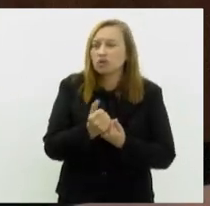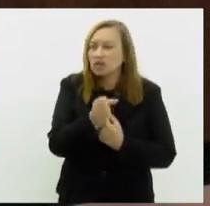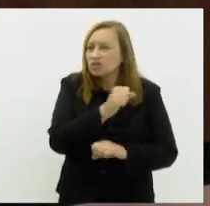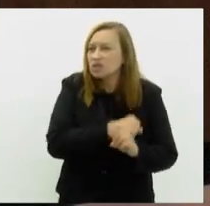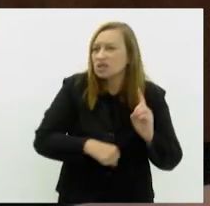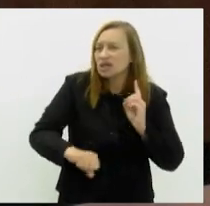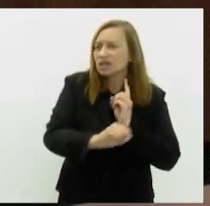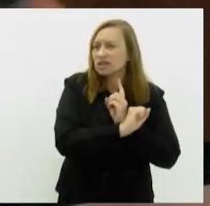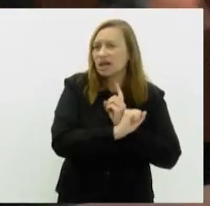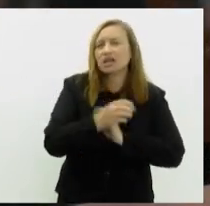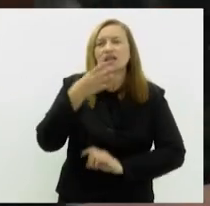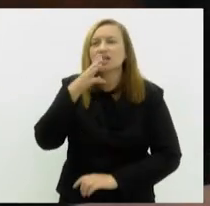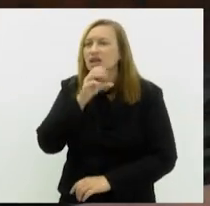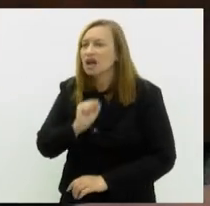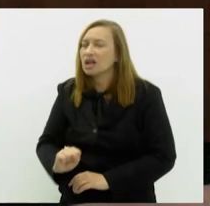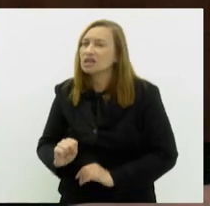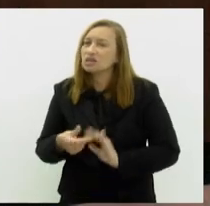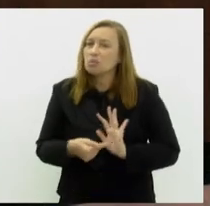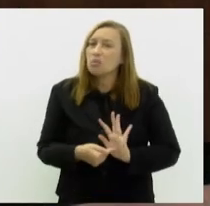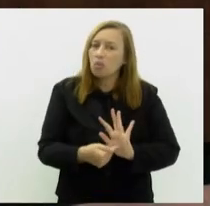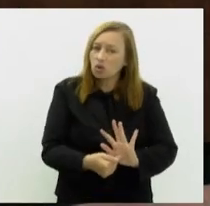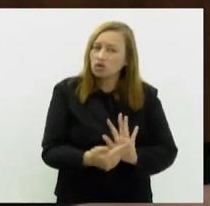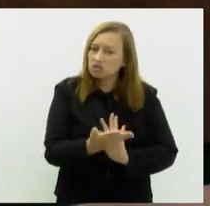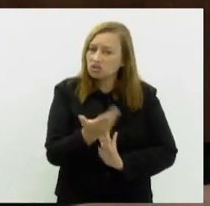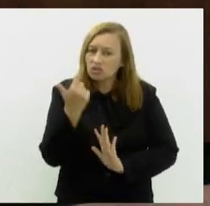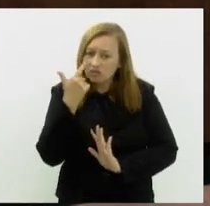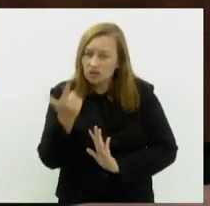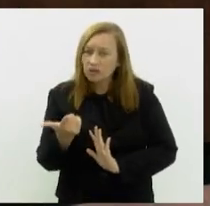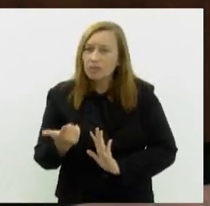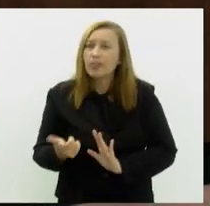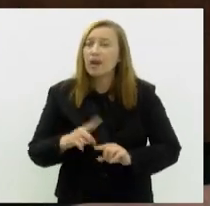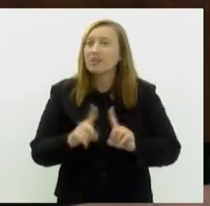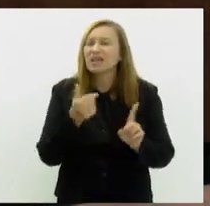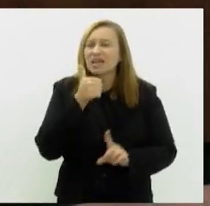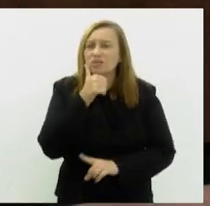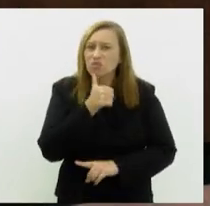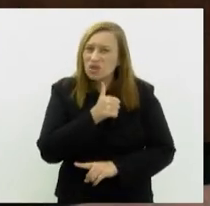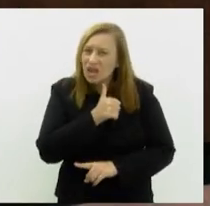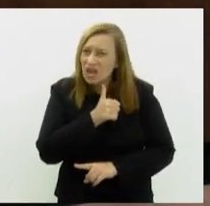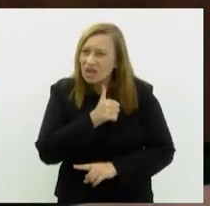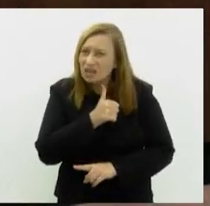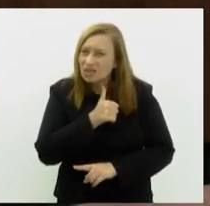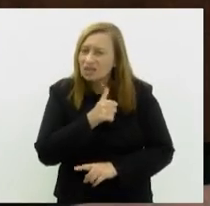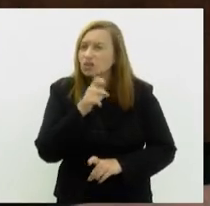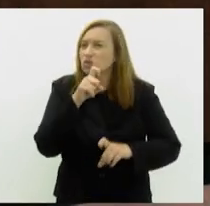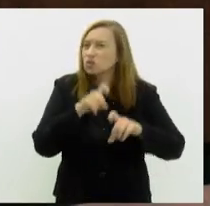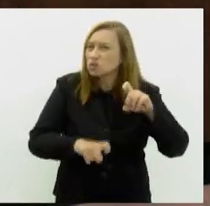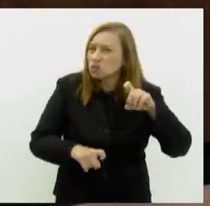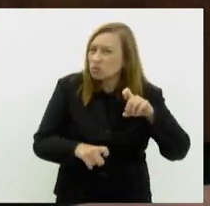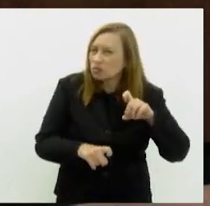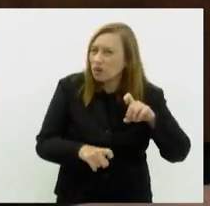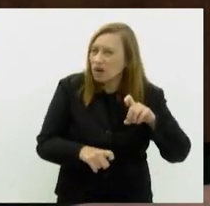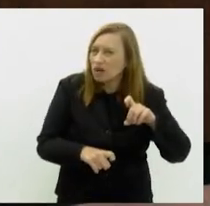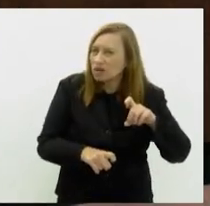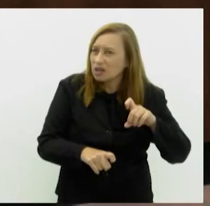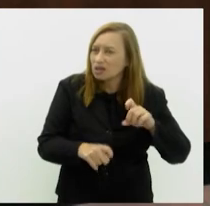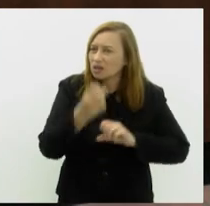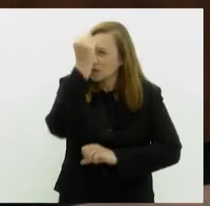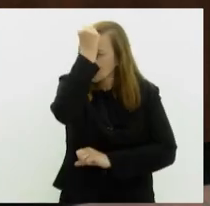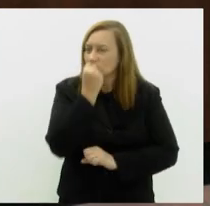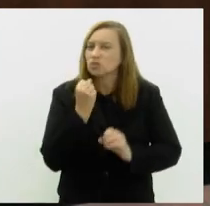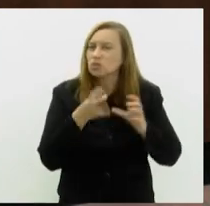estão lá as demonstrações, mas as mulheres que foram estupradas pelo